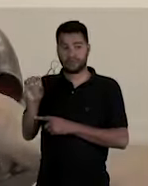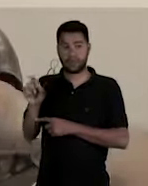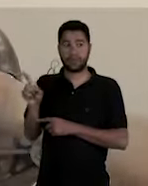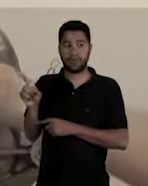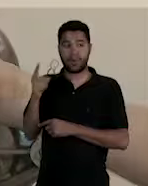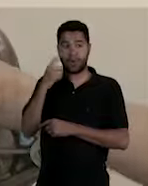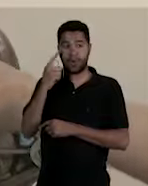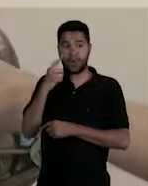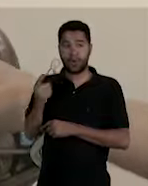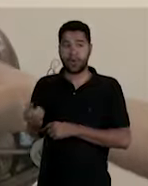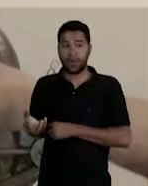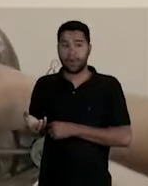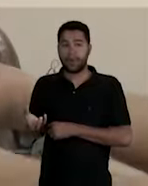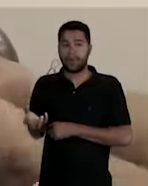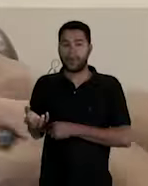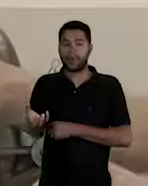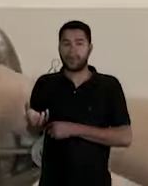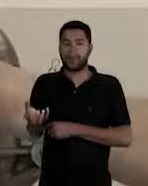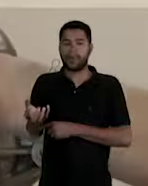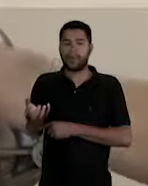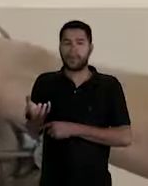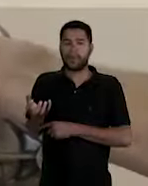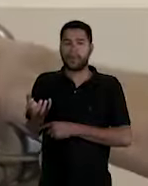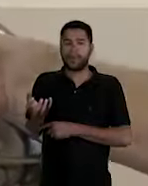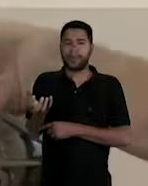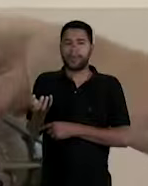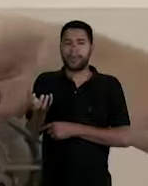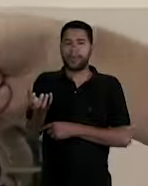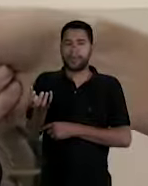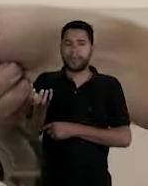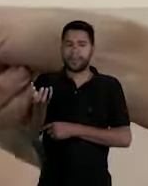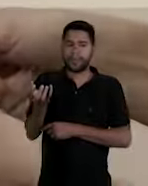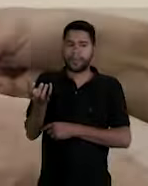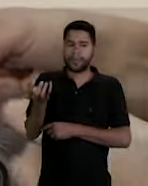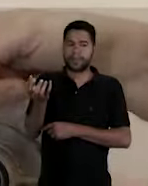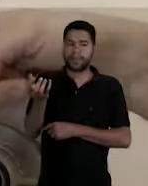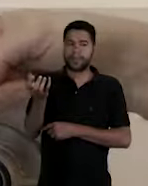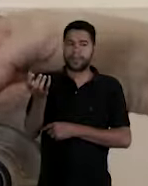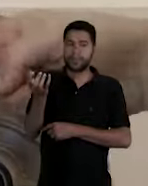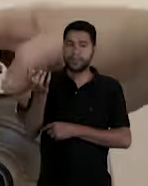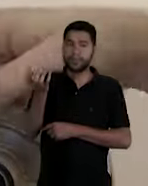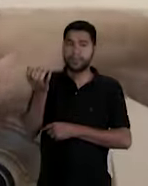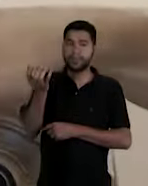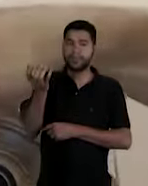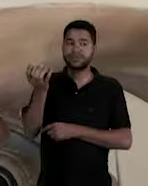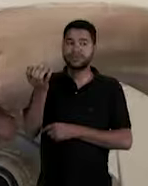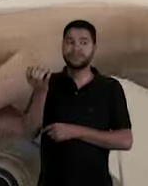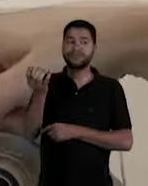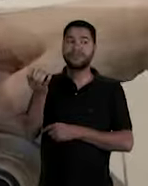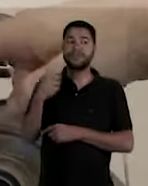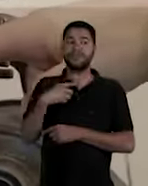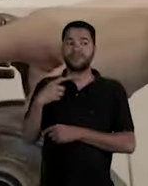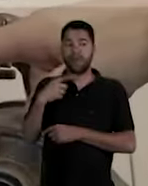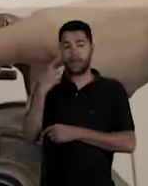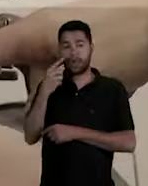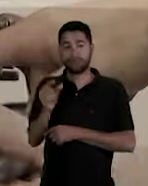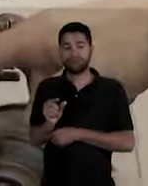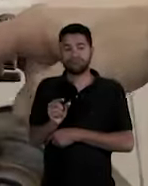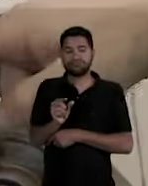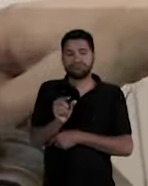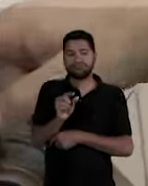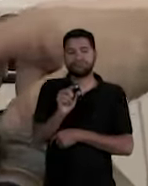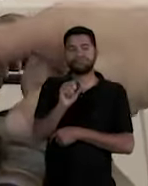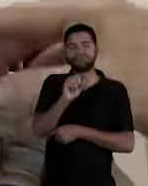está subindo, então toda aquela fumaça que está aqui, ela vai sair por um duto,